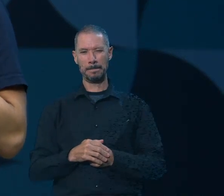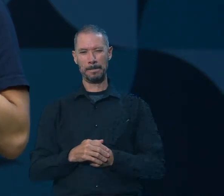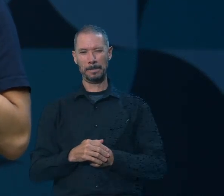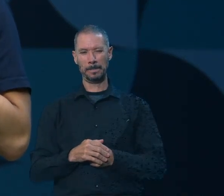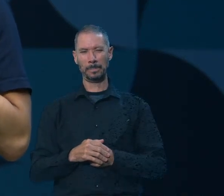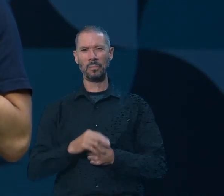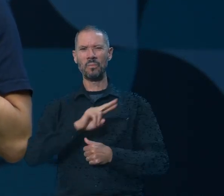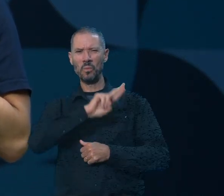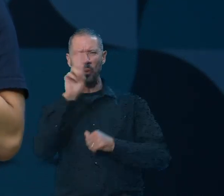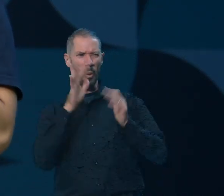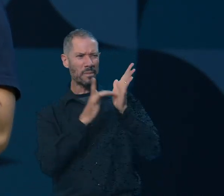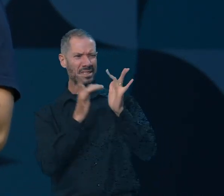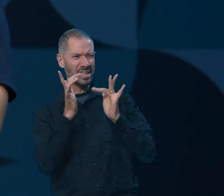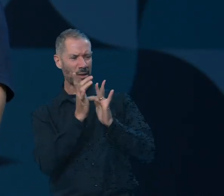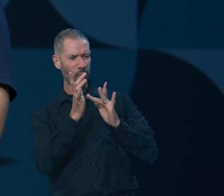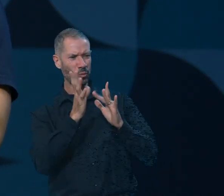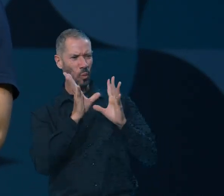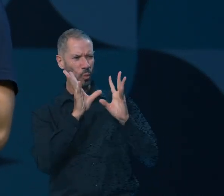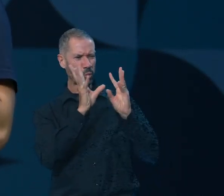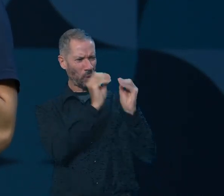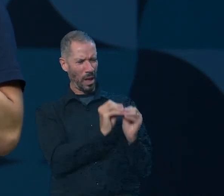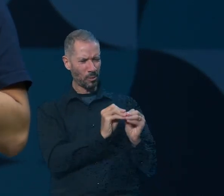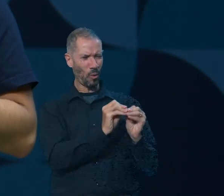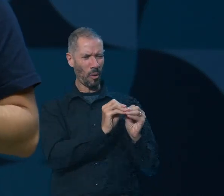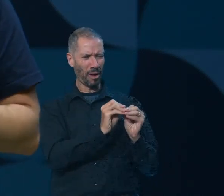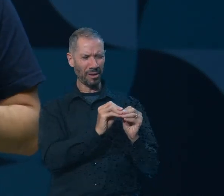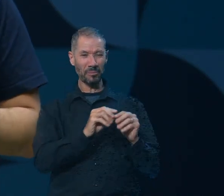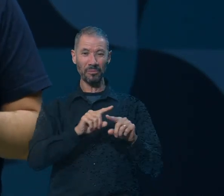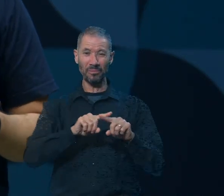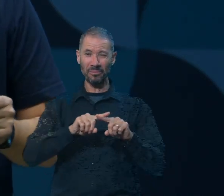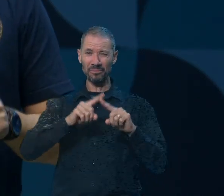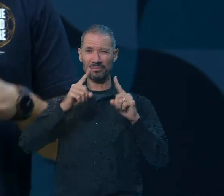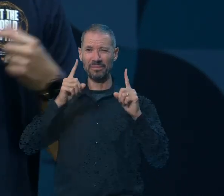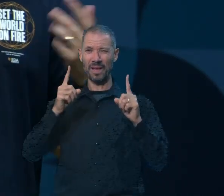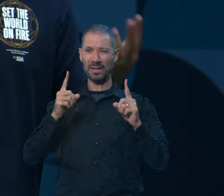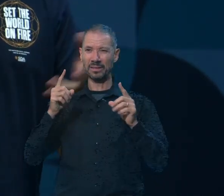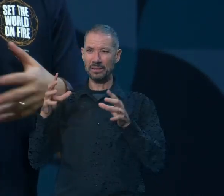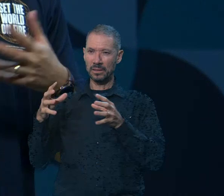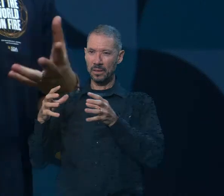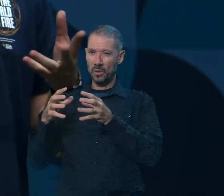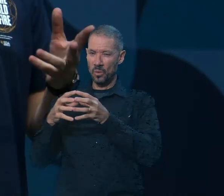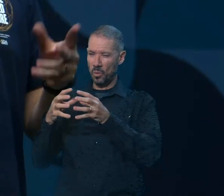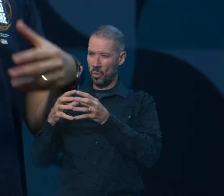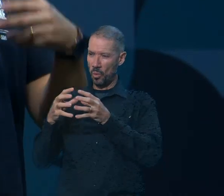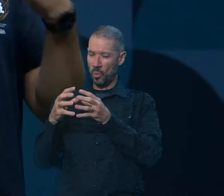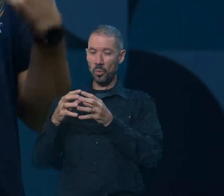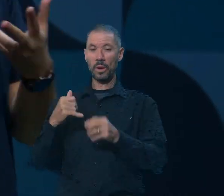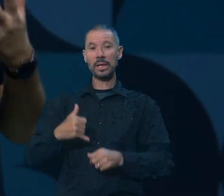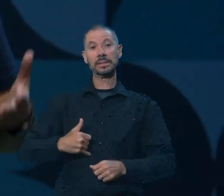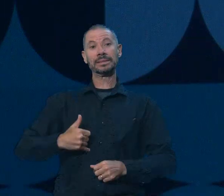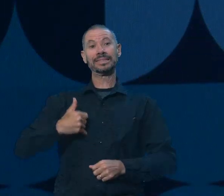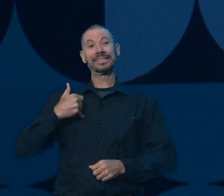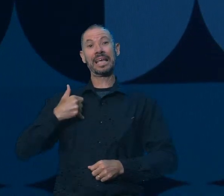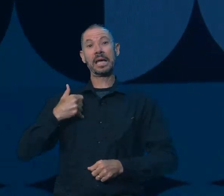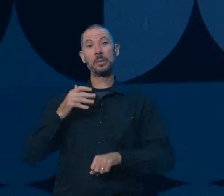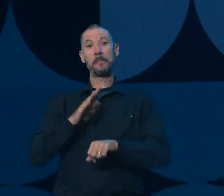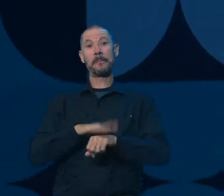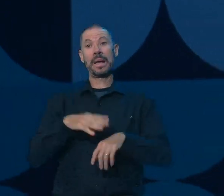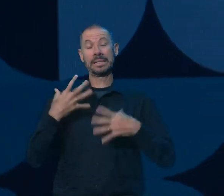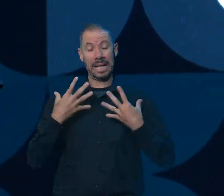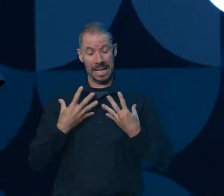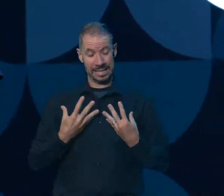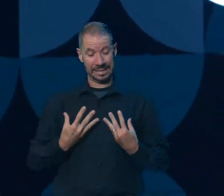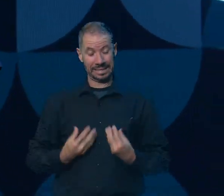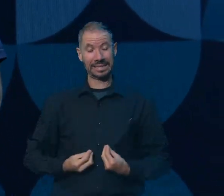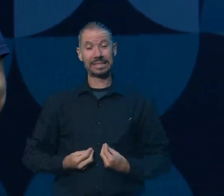Repreende em nome de Jesus, né, irmão? Vamos resolver esse negócio hoje aqui, tá bom? E o grupo de faixa etária que mais se dizia cansado